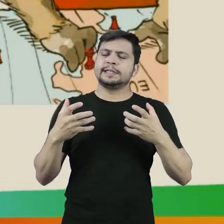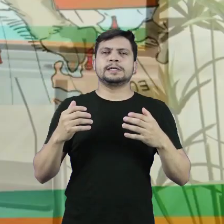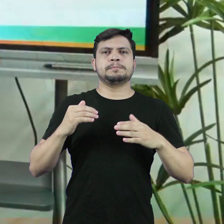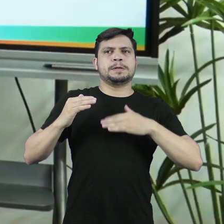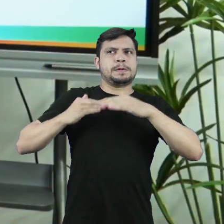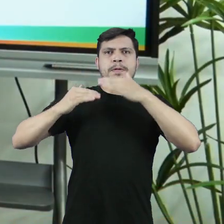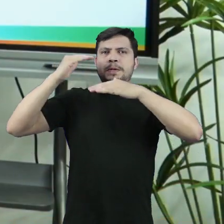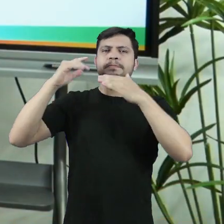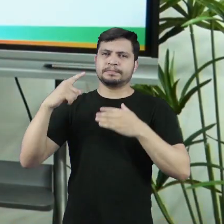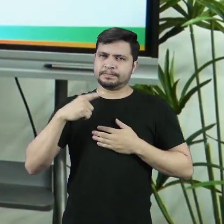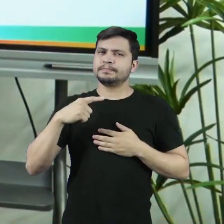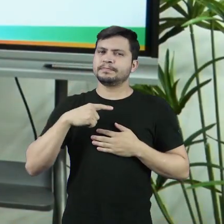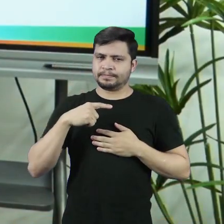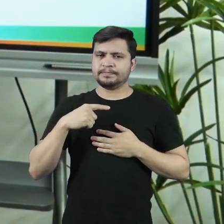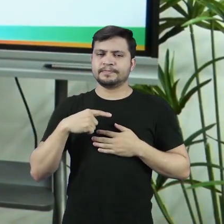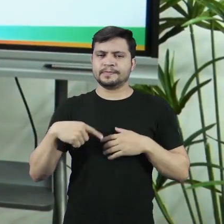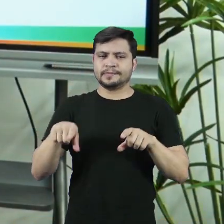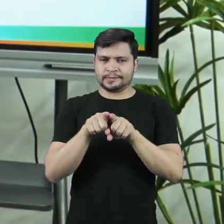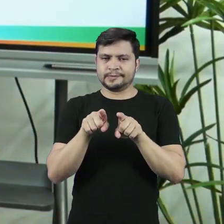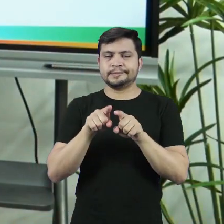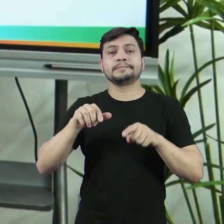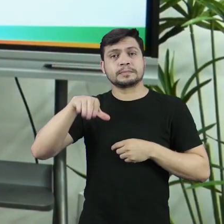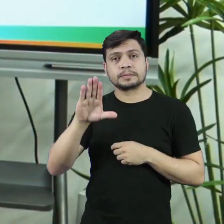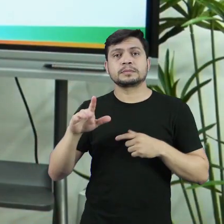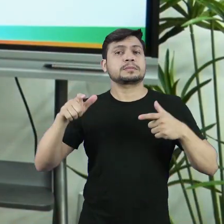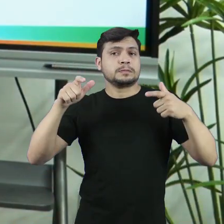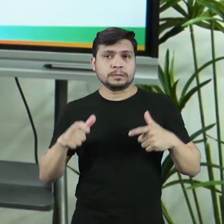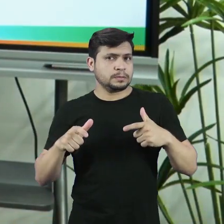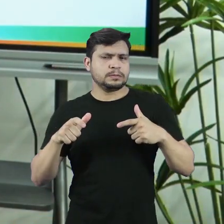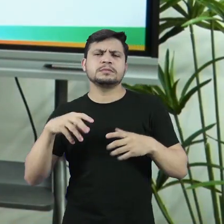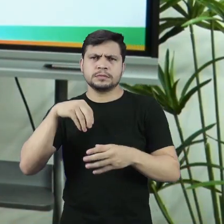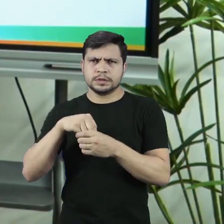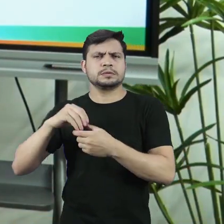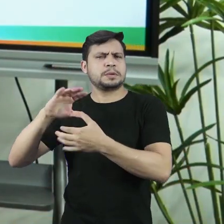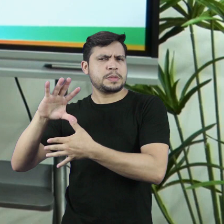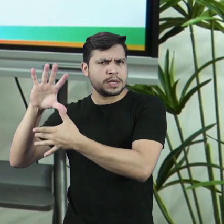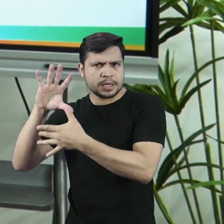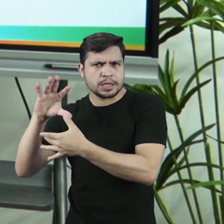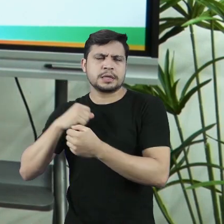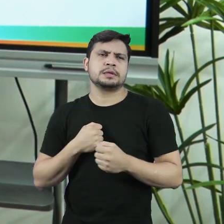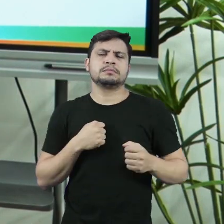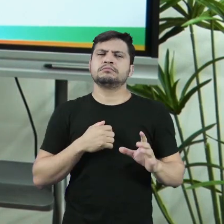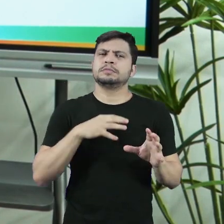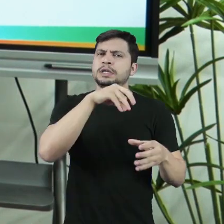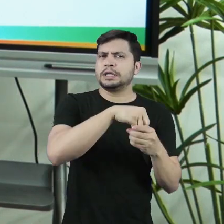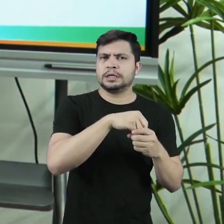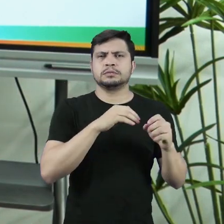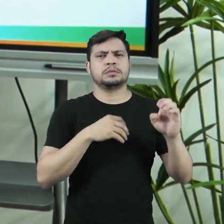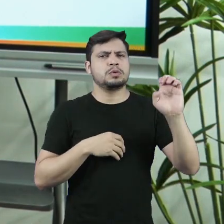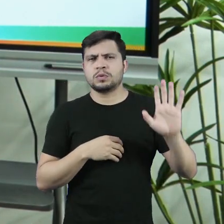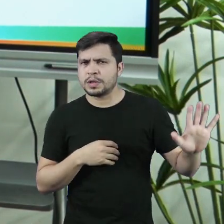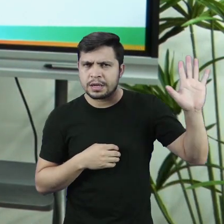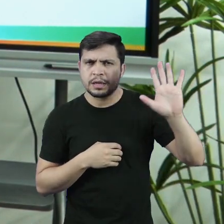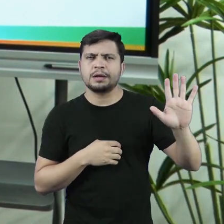ampliar as suas zonas de intervenção, não apenas na América, não apenas na parte ocidental da Europa ou no